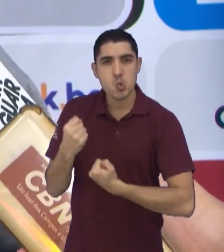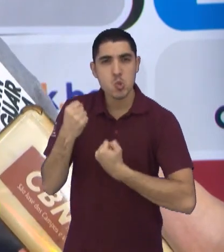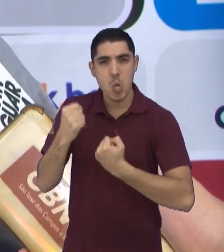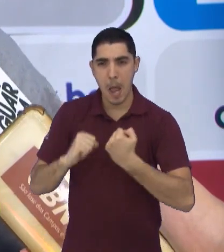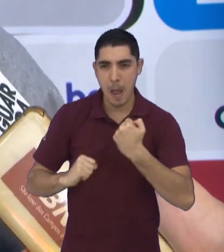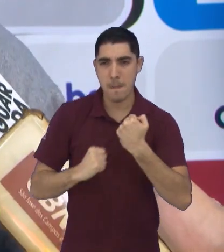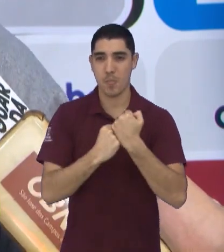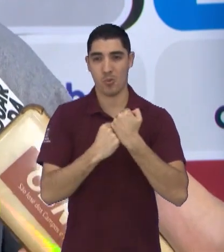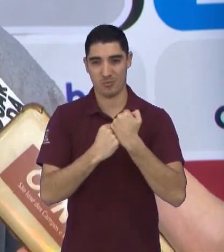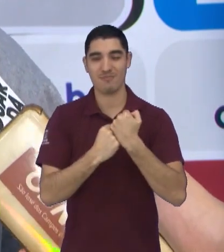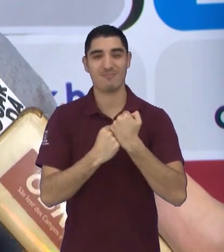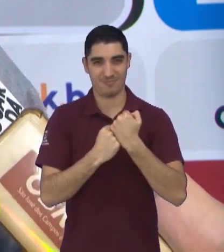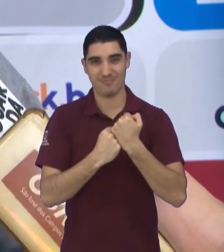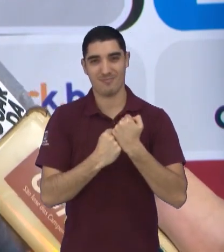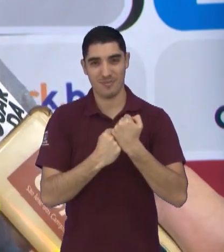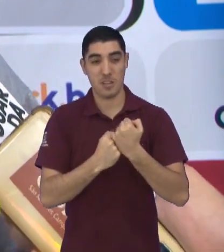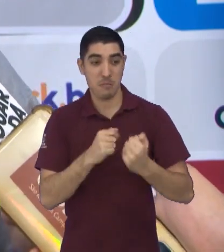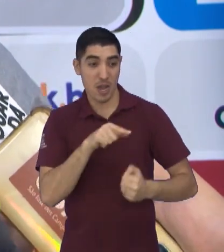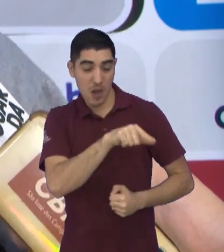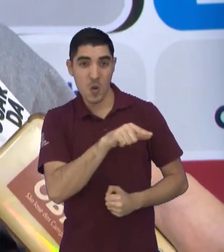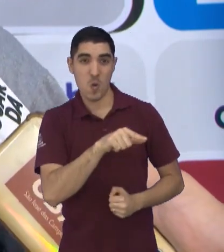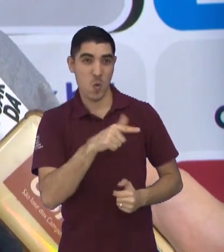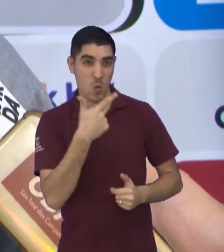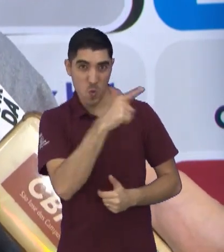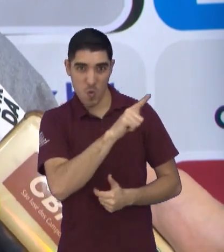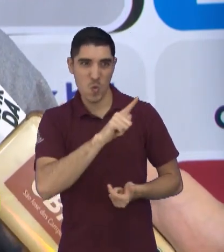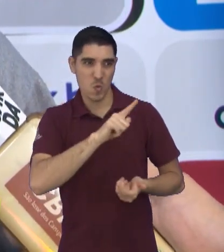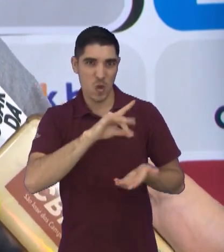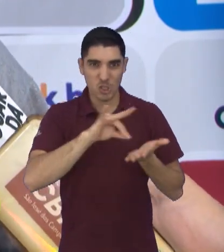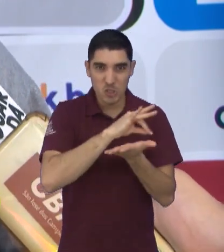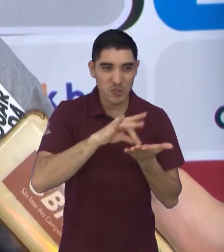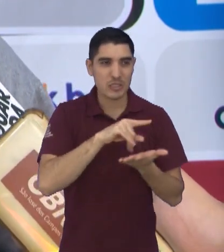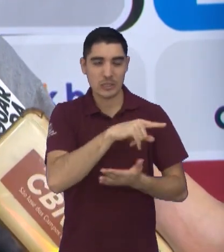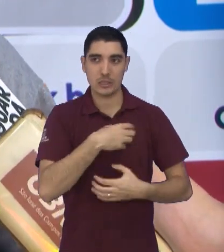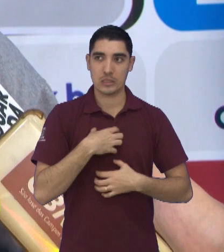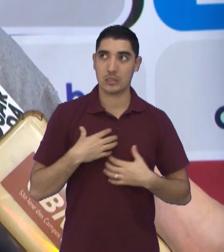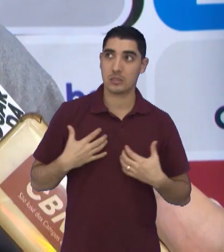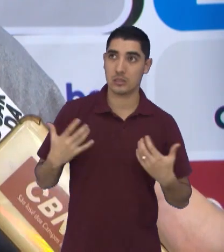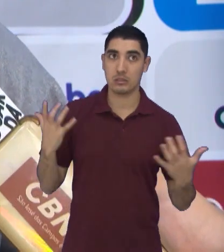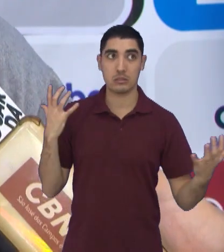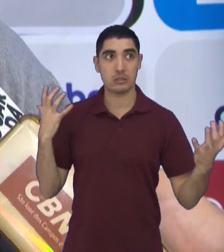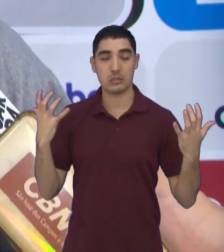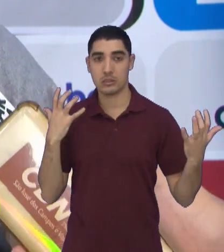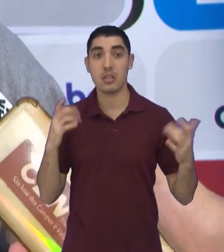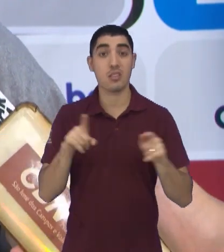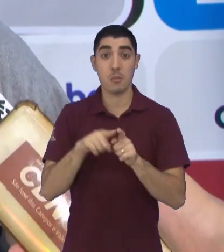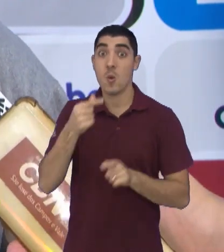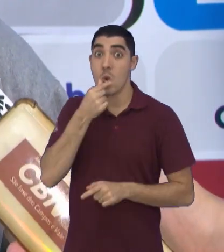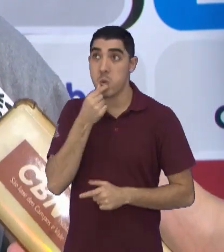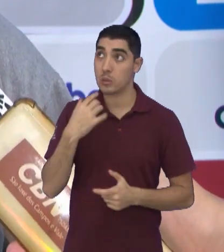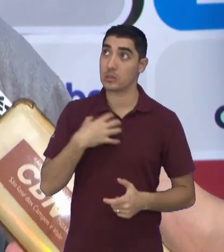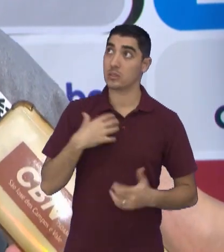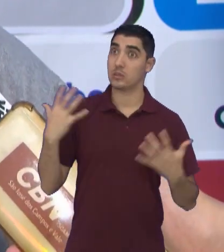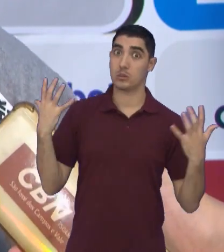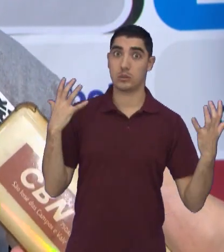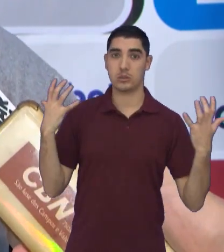uma pressão extra para os rivais, para os árbitros, e nós sabemos que temos que aproveitar